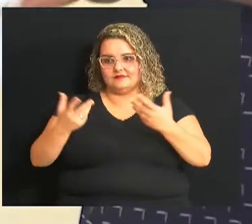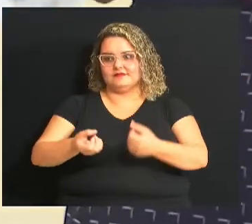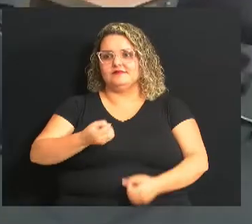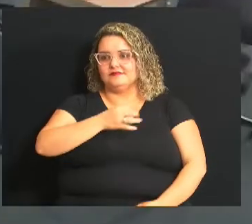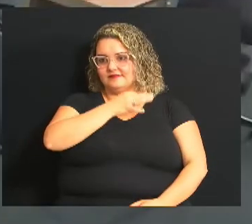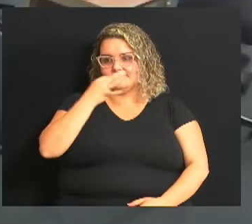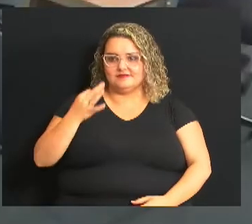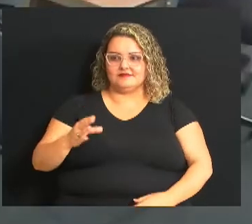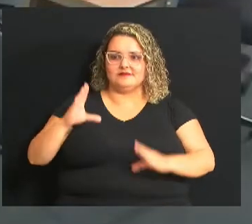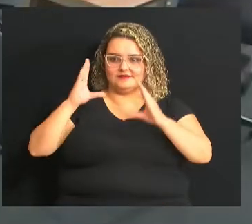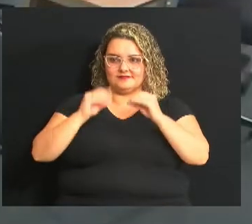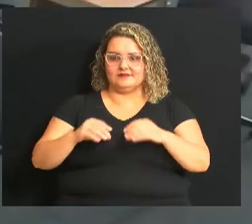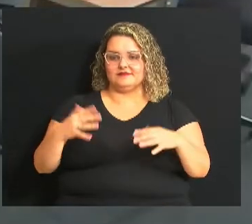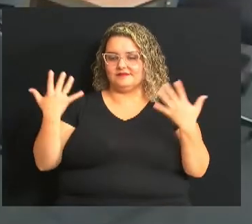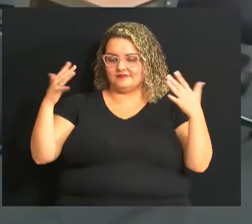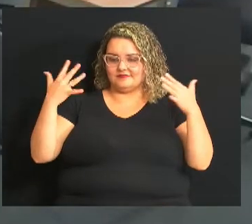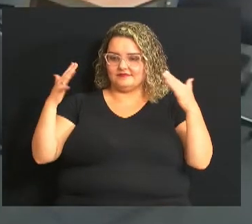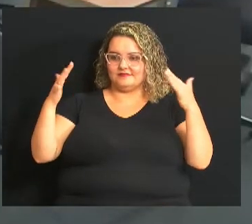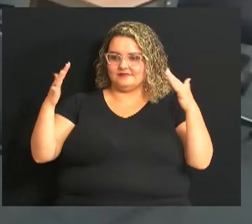noite.